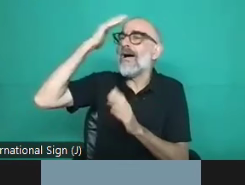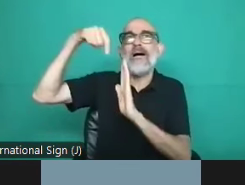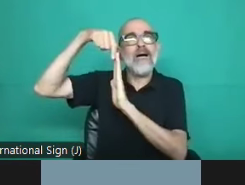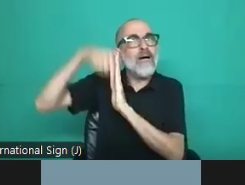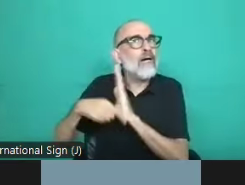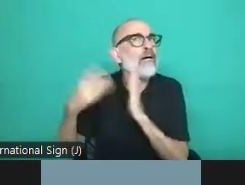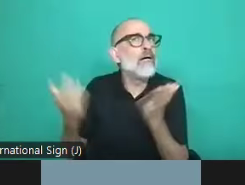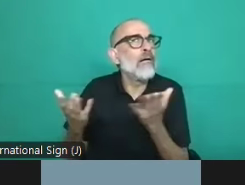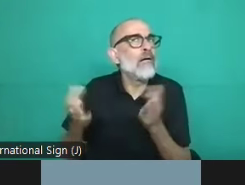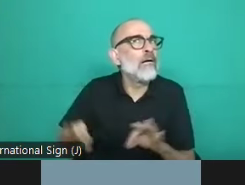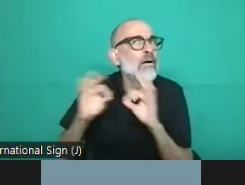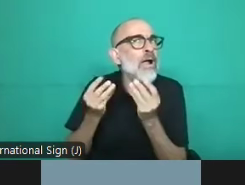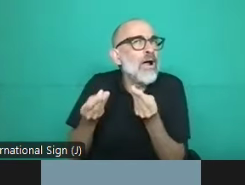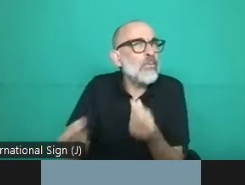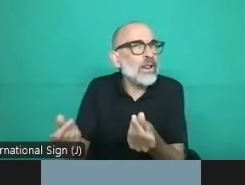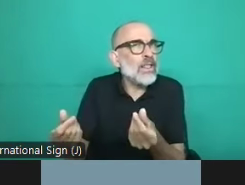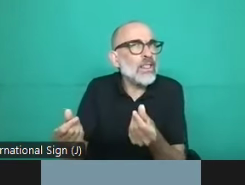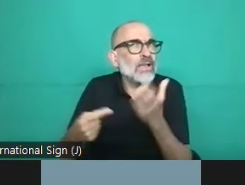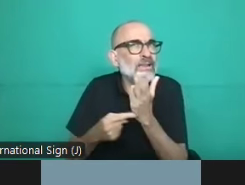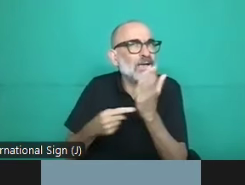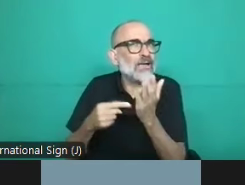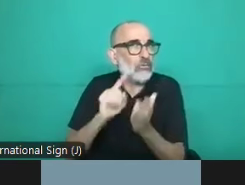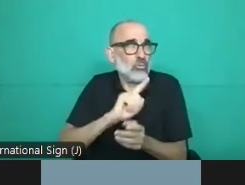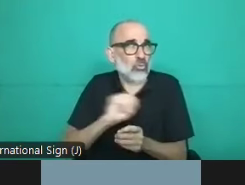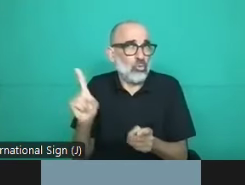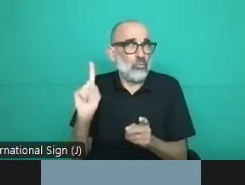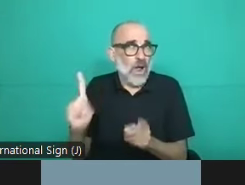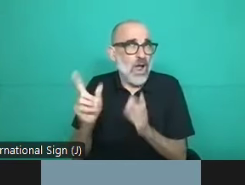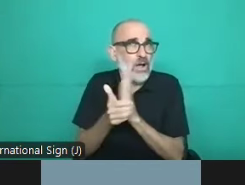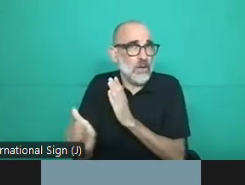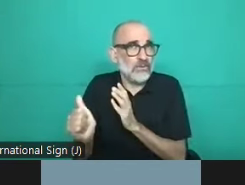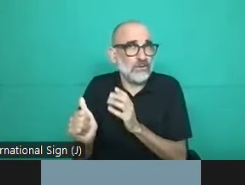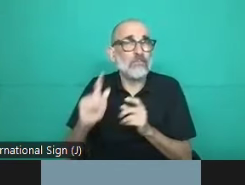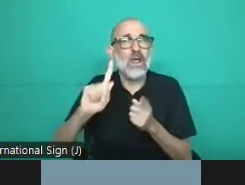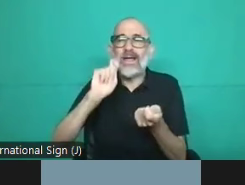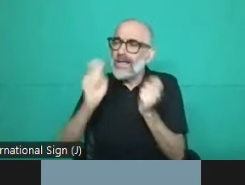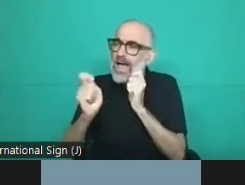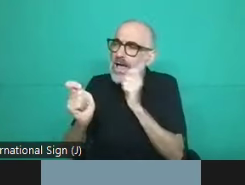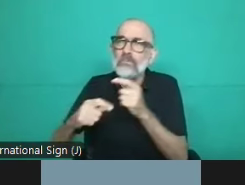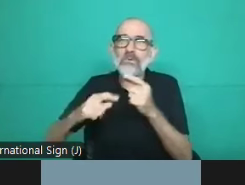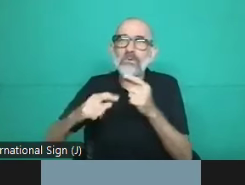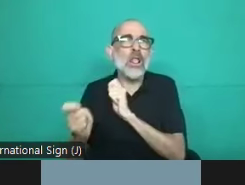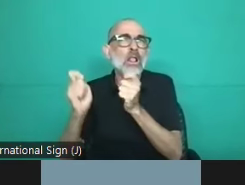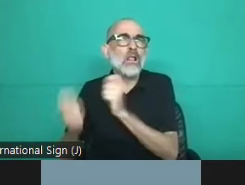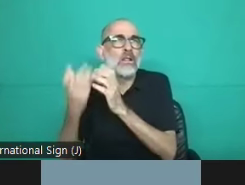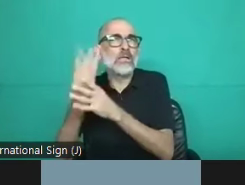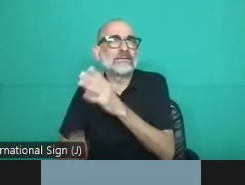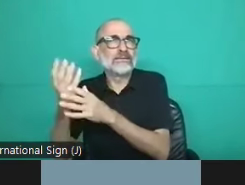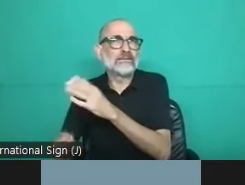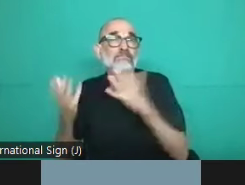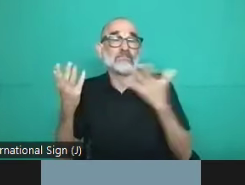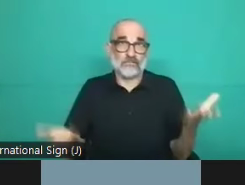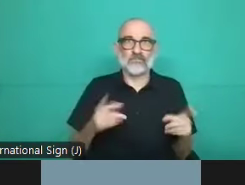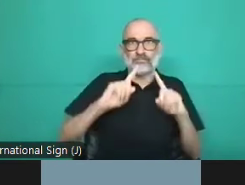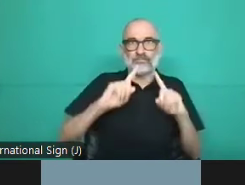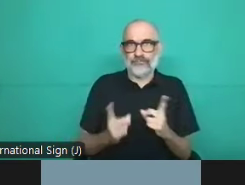mudar ou melhorar as suas práticas. Trouxemos essa experiência baseada em estudos de simulação